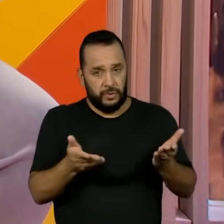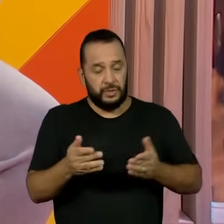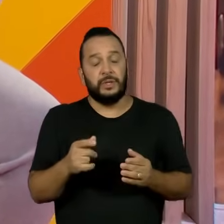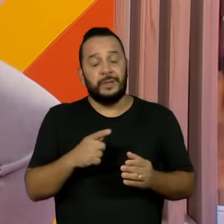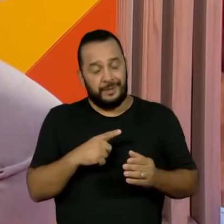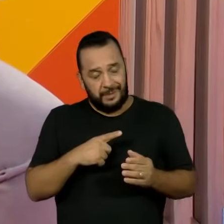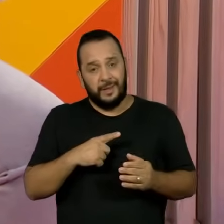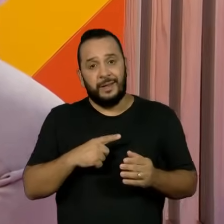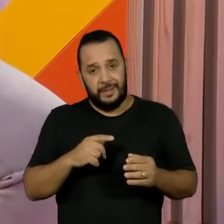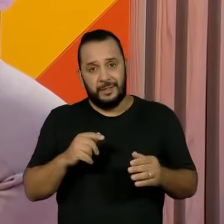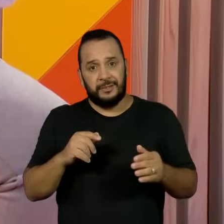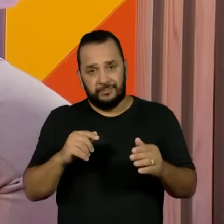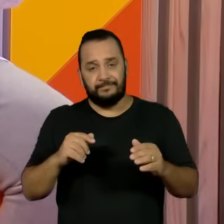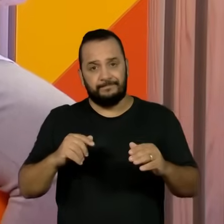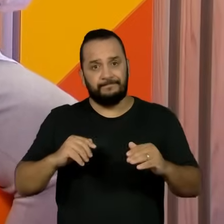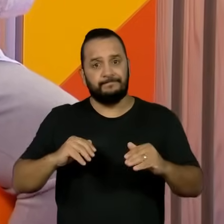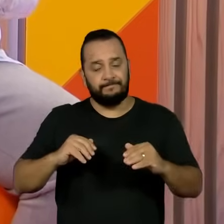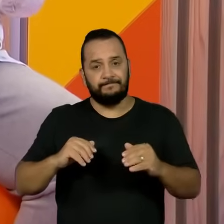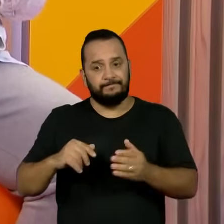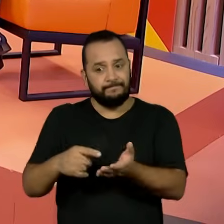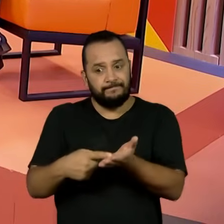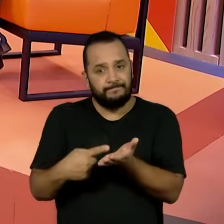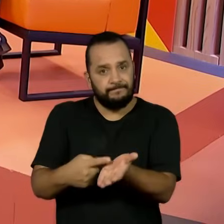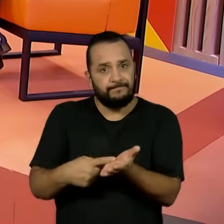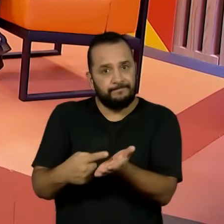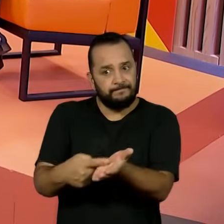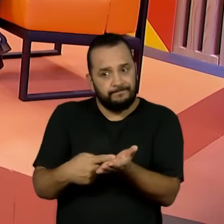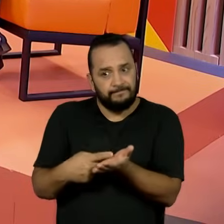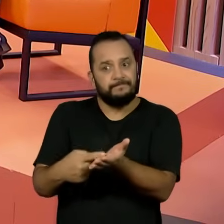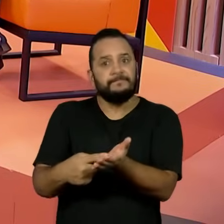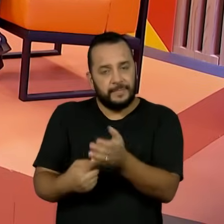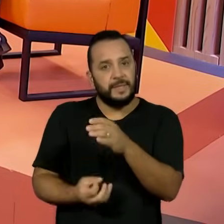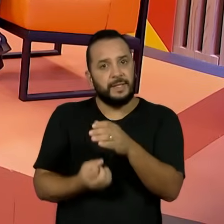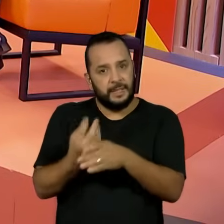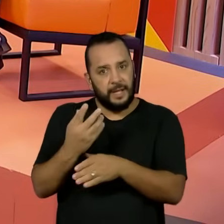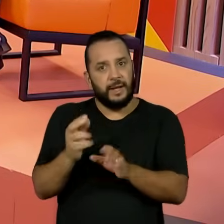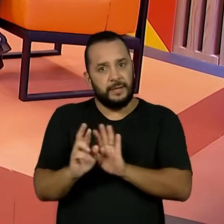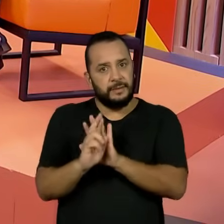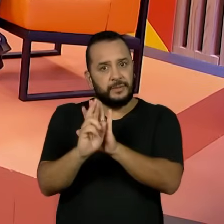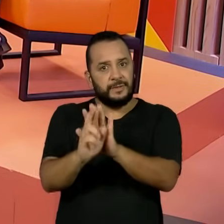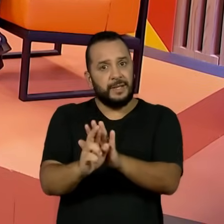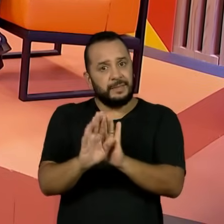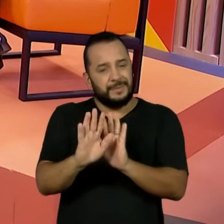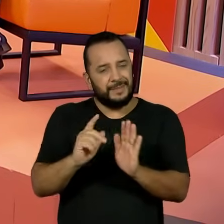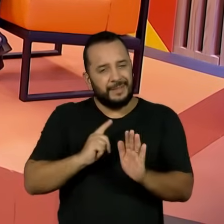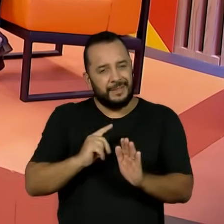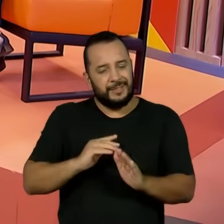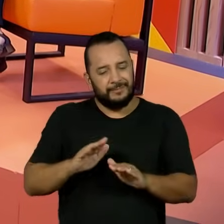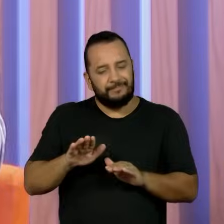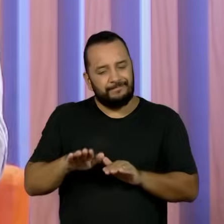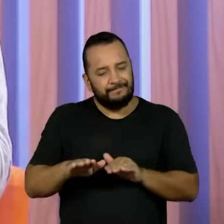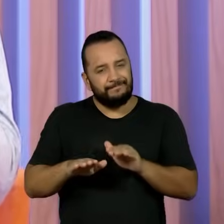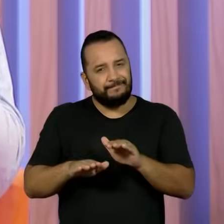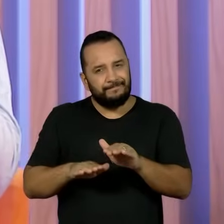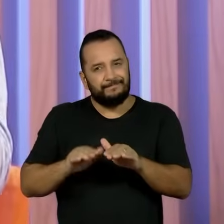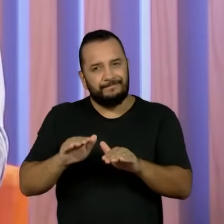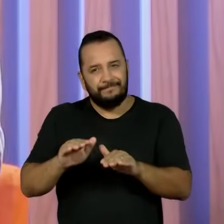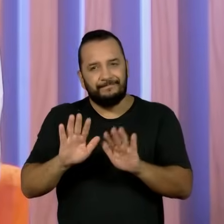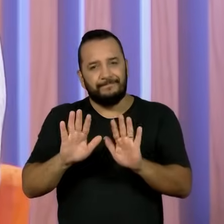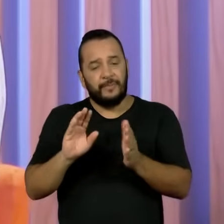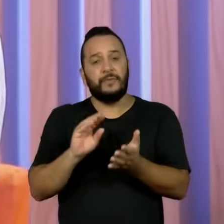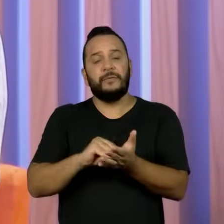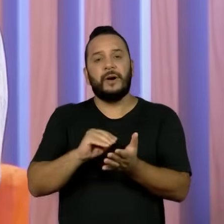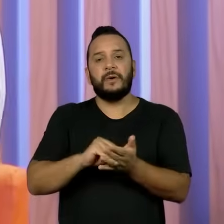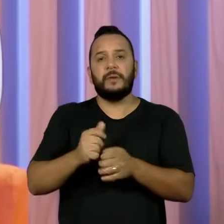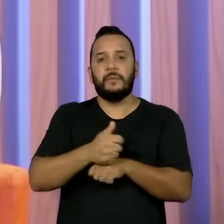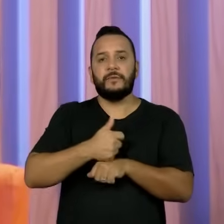que talvez engatinhando, ou podemos dizer com alguns problemas estruturais, mas precisa ter uma curadoria, precisa ter